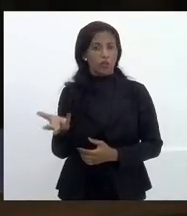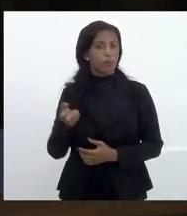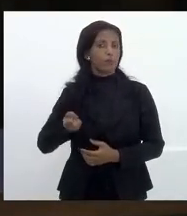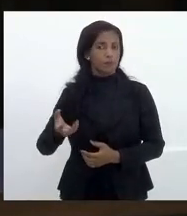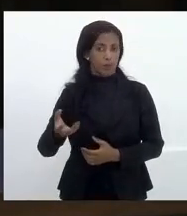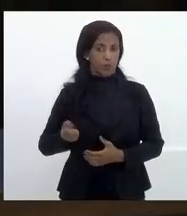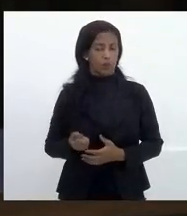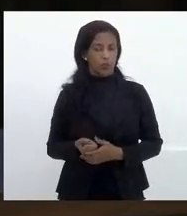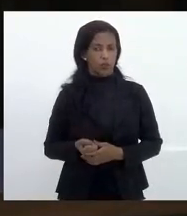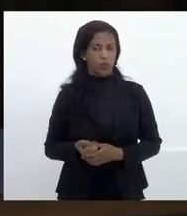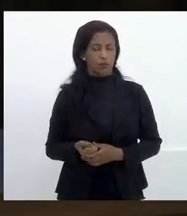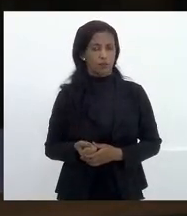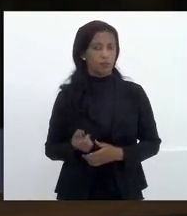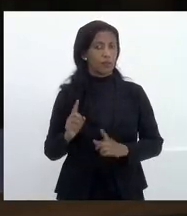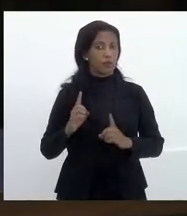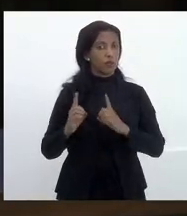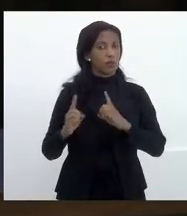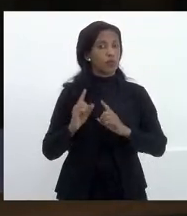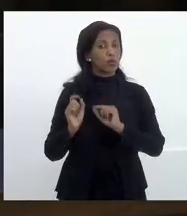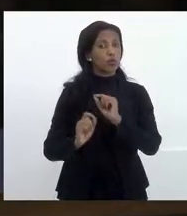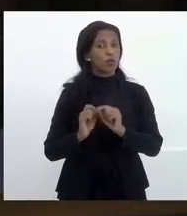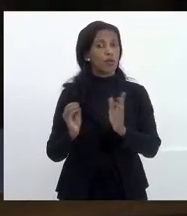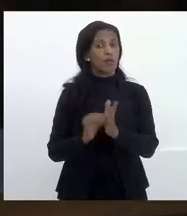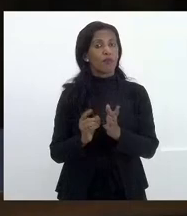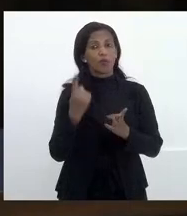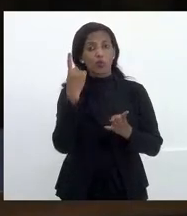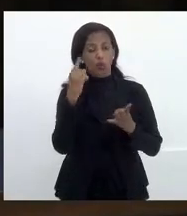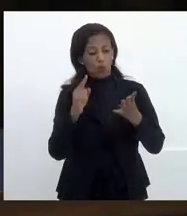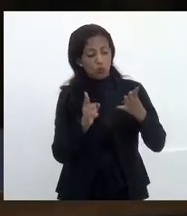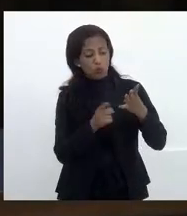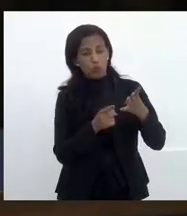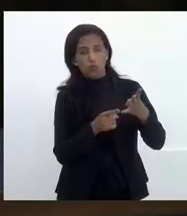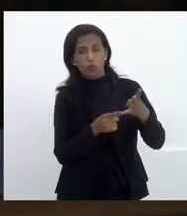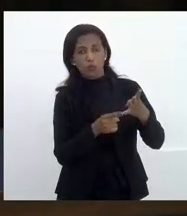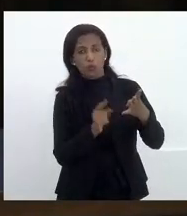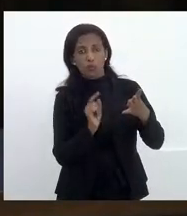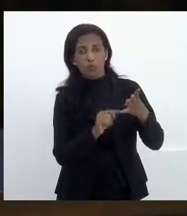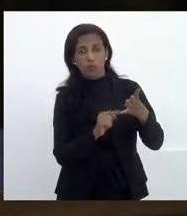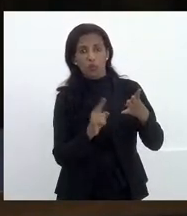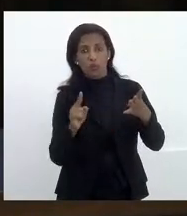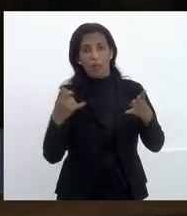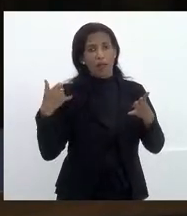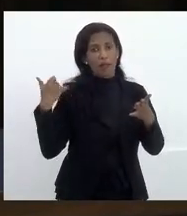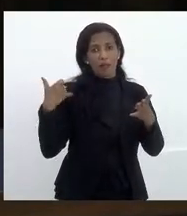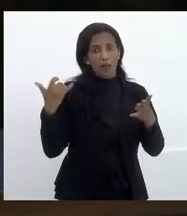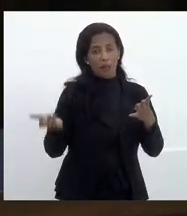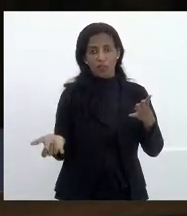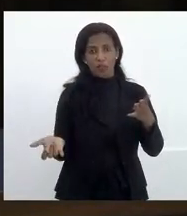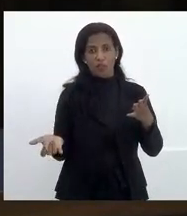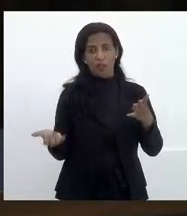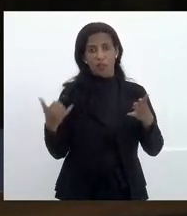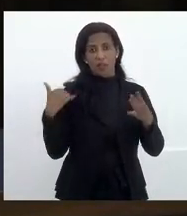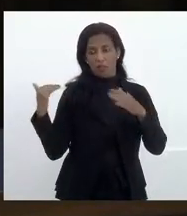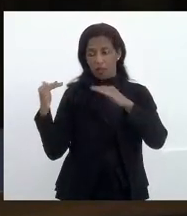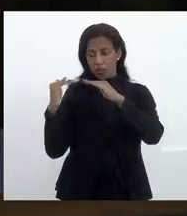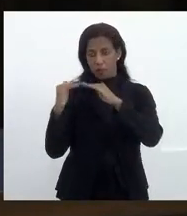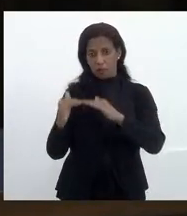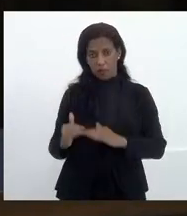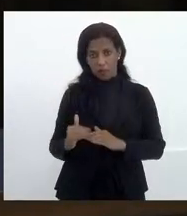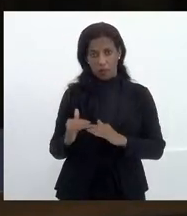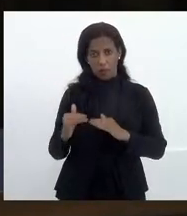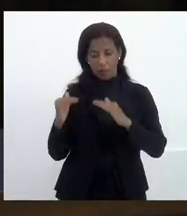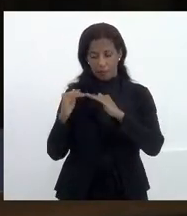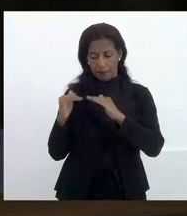então a gente tá discutindo aqui o que falta cumprir Um Presidente um que é a idade da idade mínima tivesse